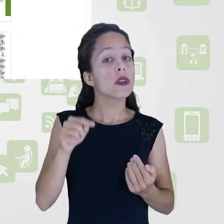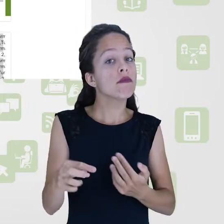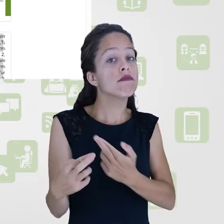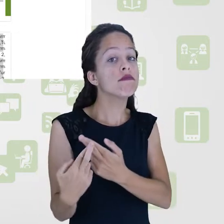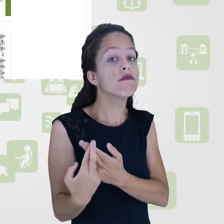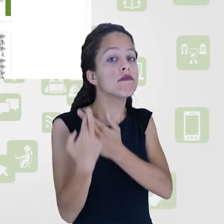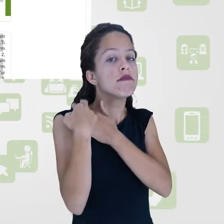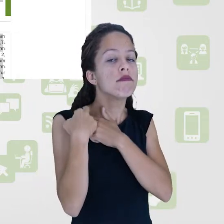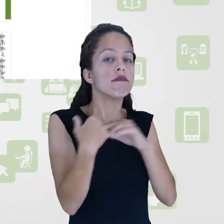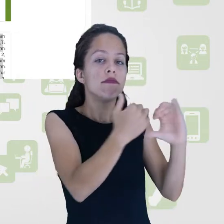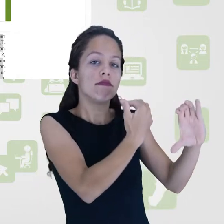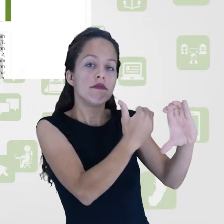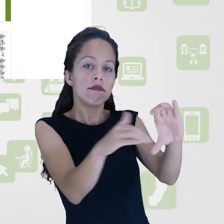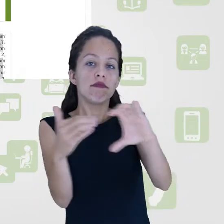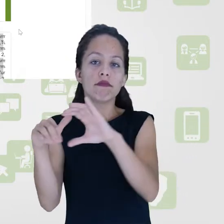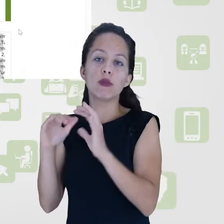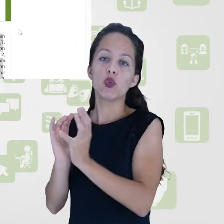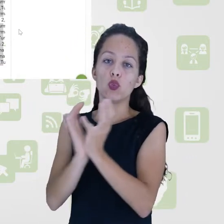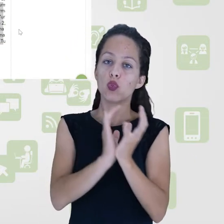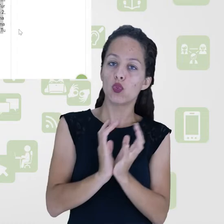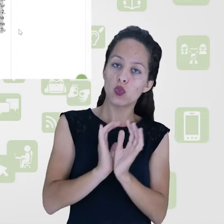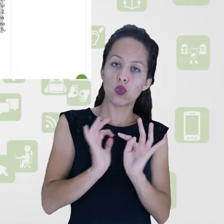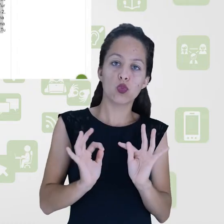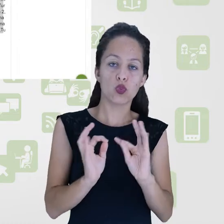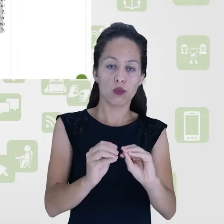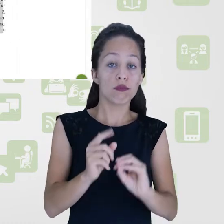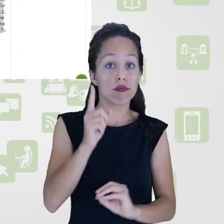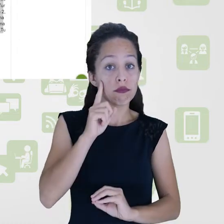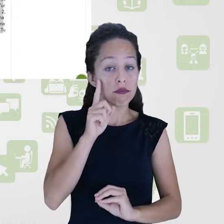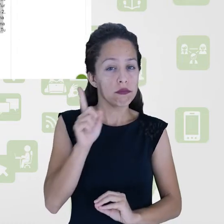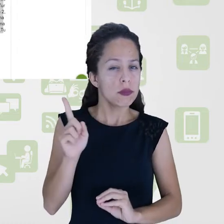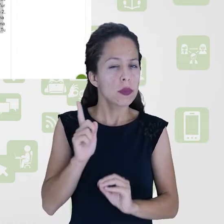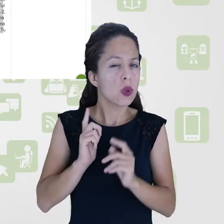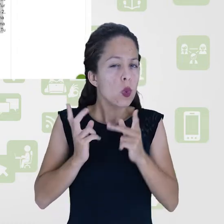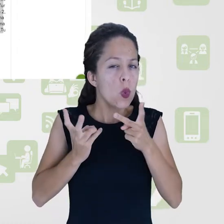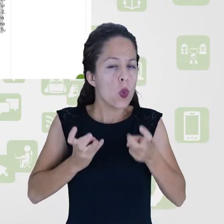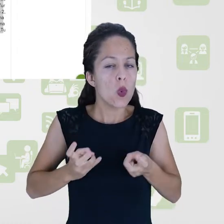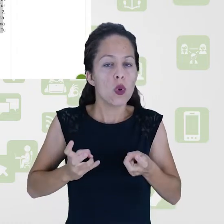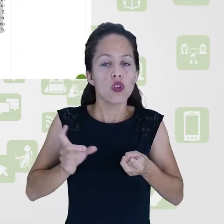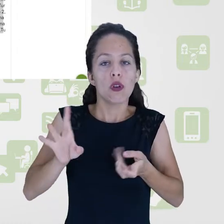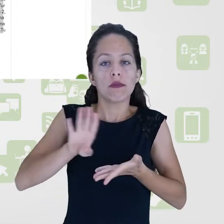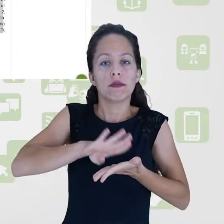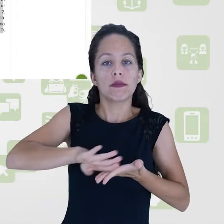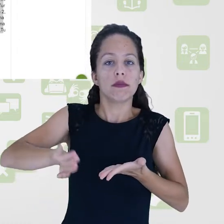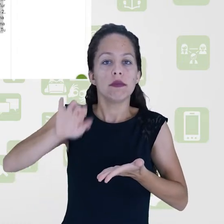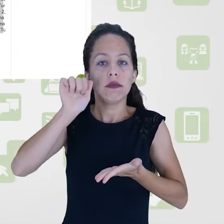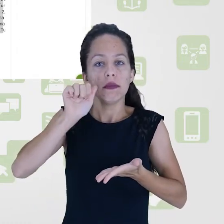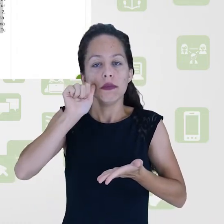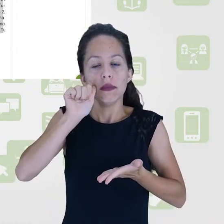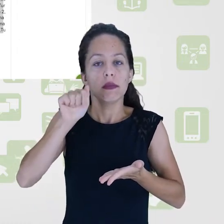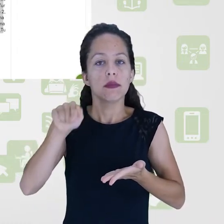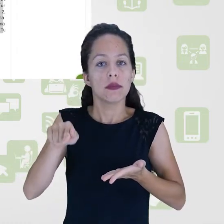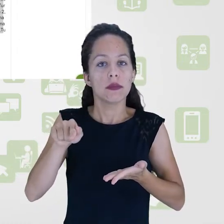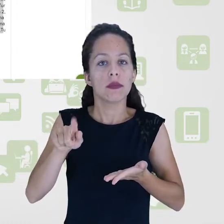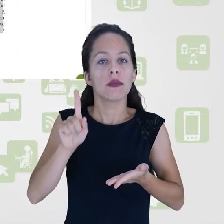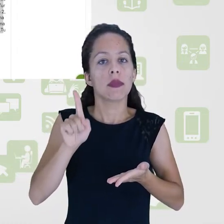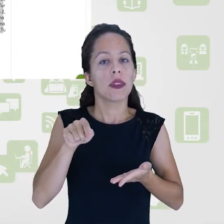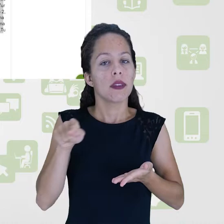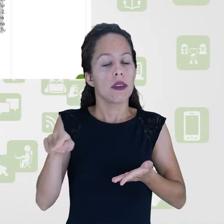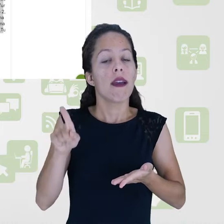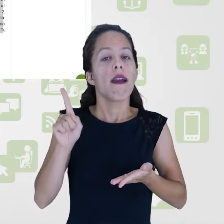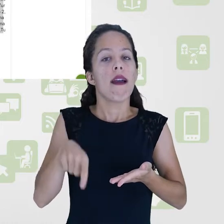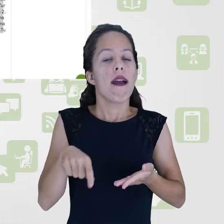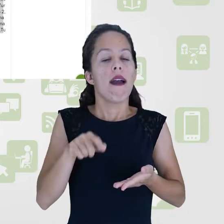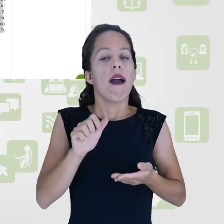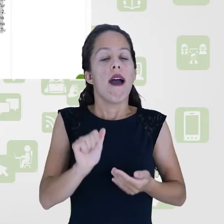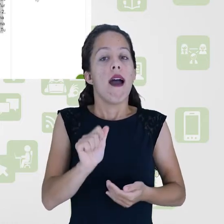alunos de todas as turmas. Vejam que aqui no filtro só ficou de fora a Alana, que não é aluna. No caso aqui, ela